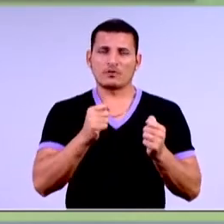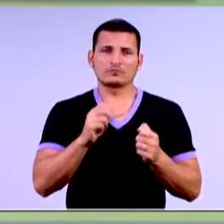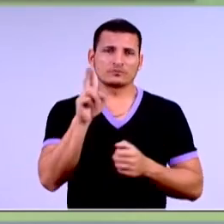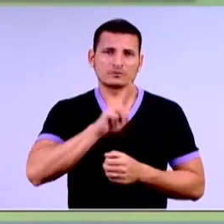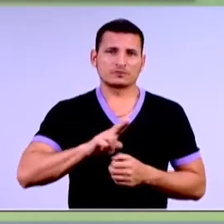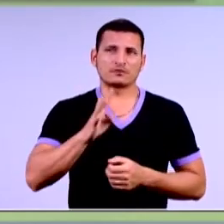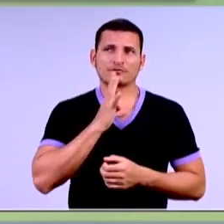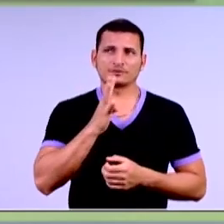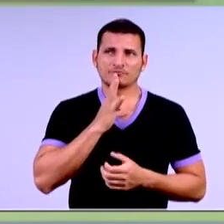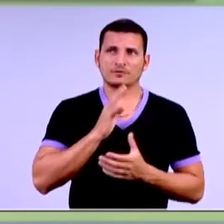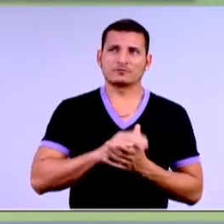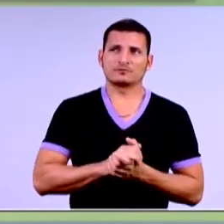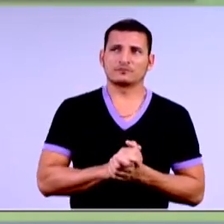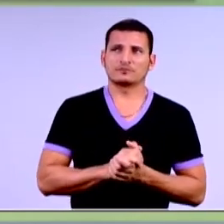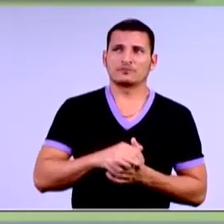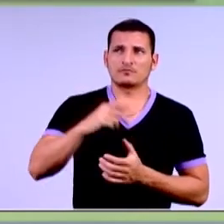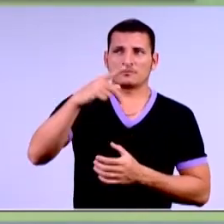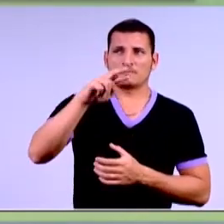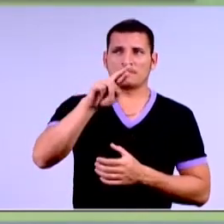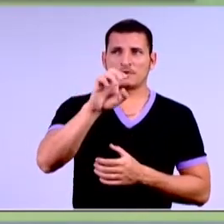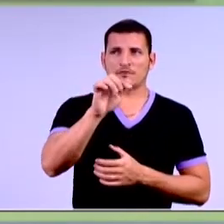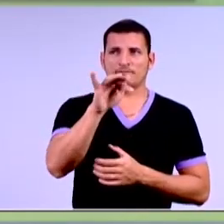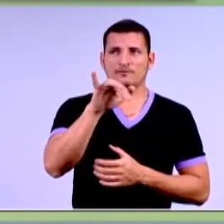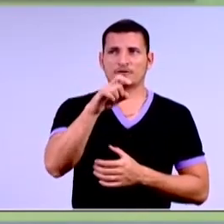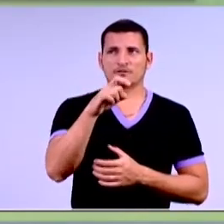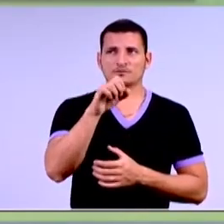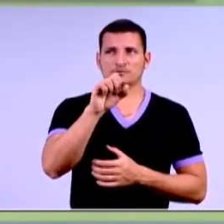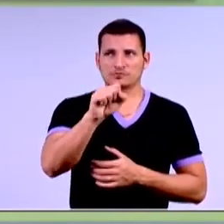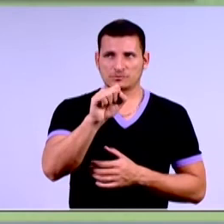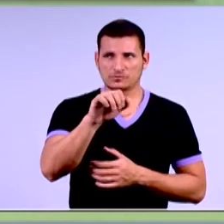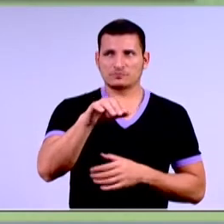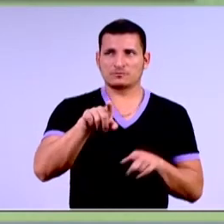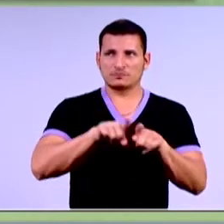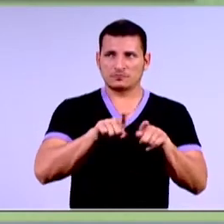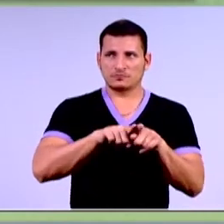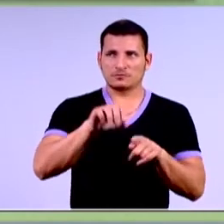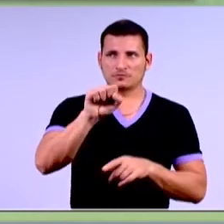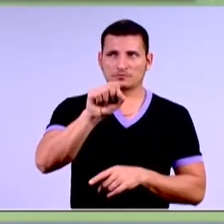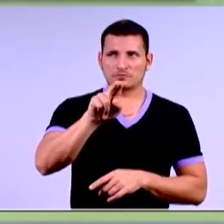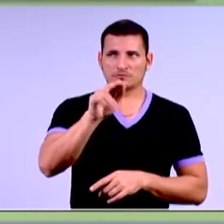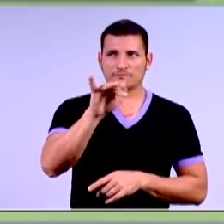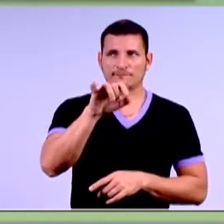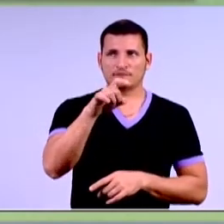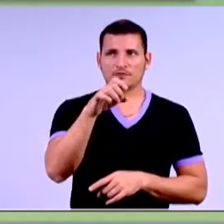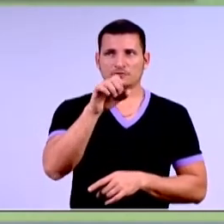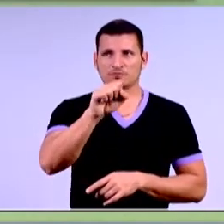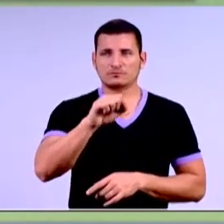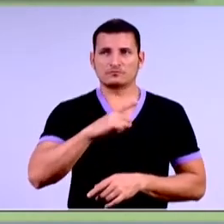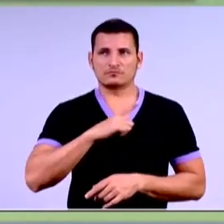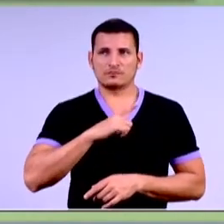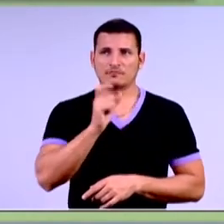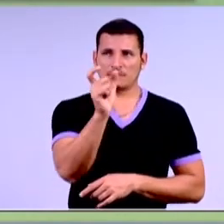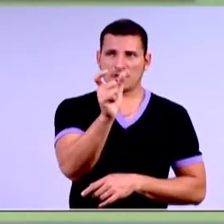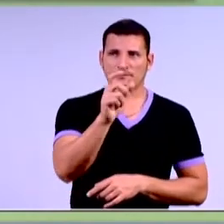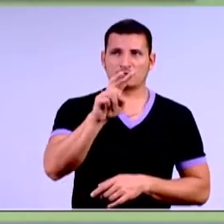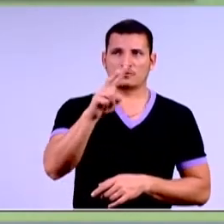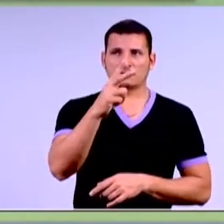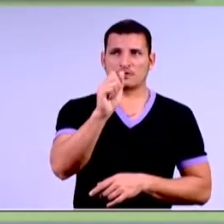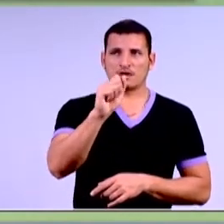princípios e no six aqui nós temos algum exemplo alguns exemplos eu tenho a palavra raps eles